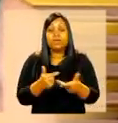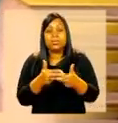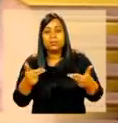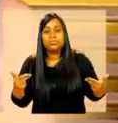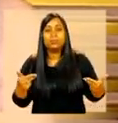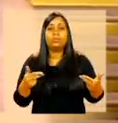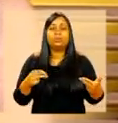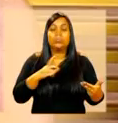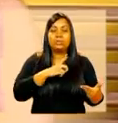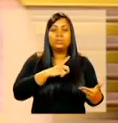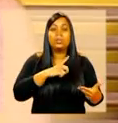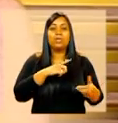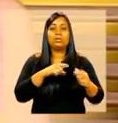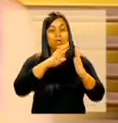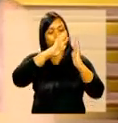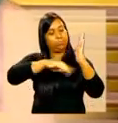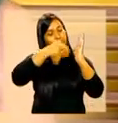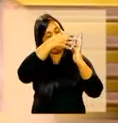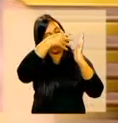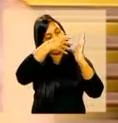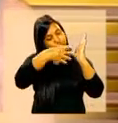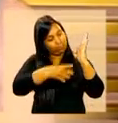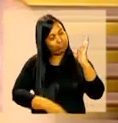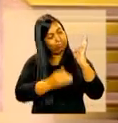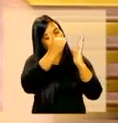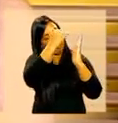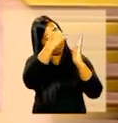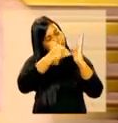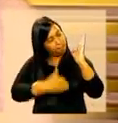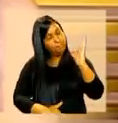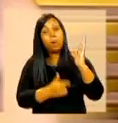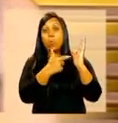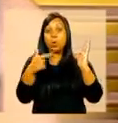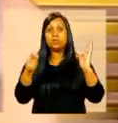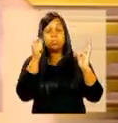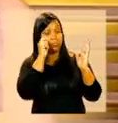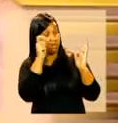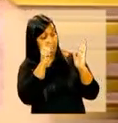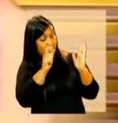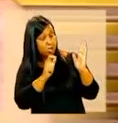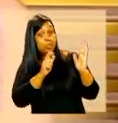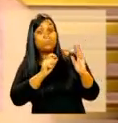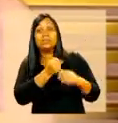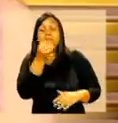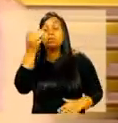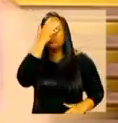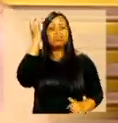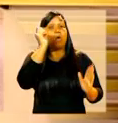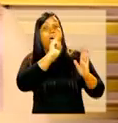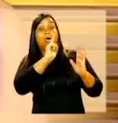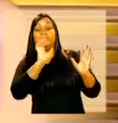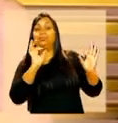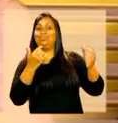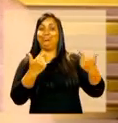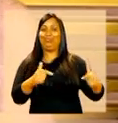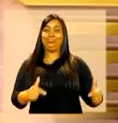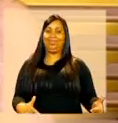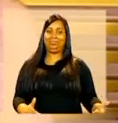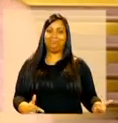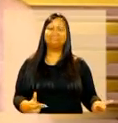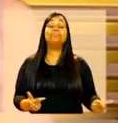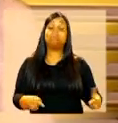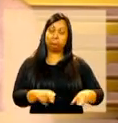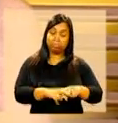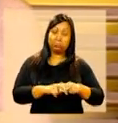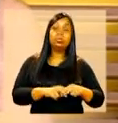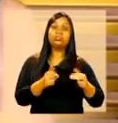essas coisas, a gente tem até um checklist lá para o cliente, né? Mas, assim, tem alguns que não prestam muita atenção, mesmo você falando.